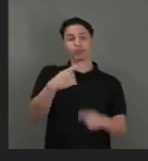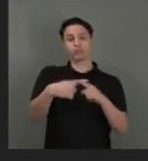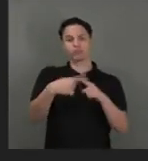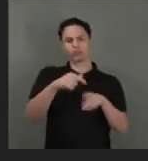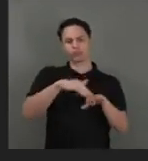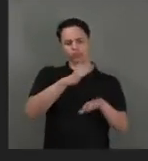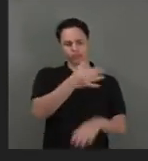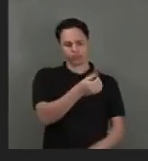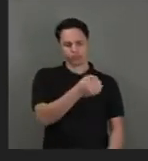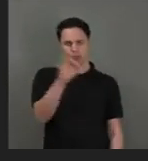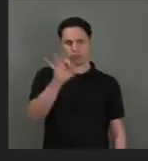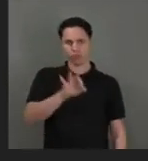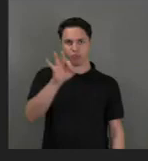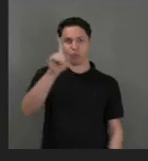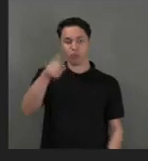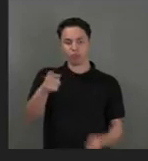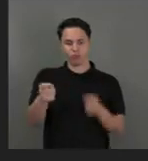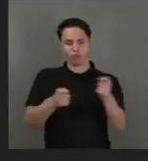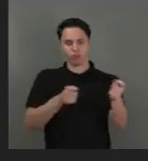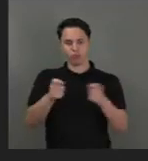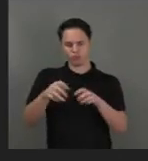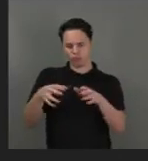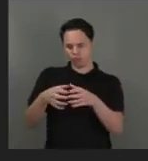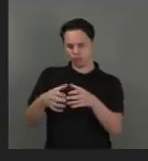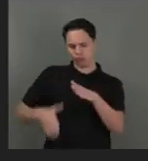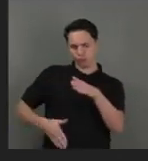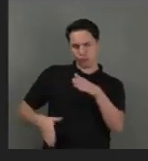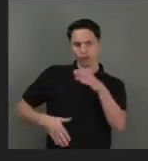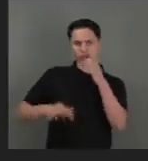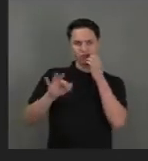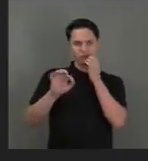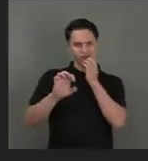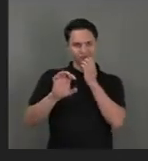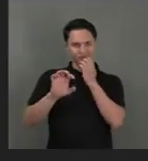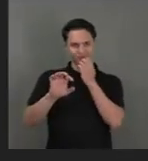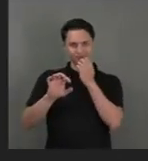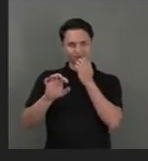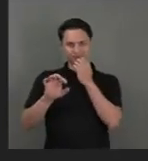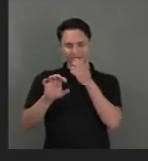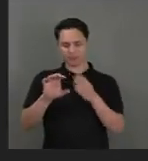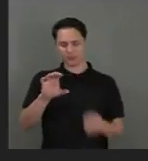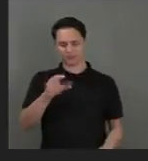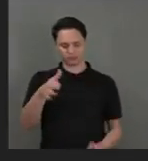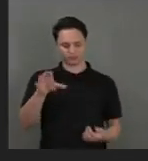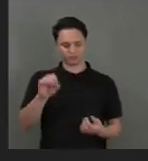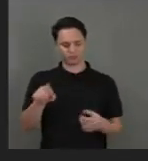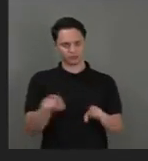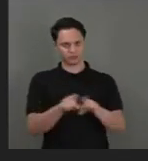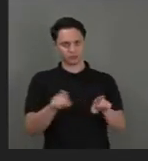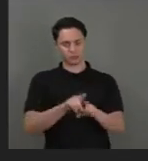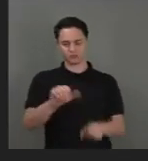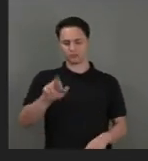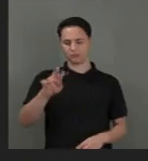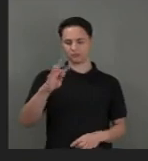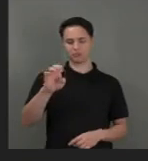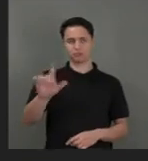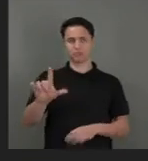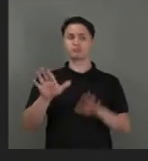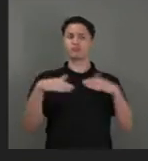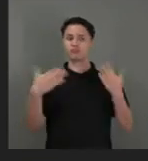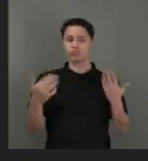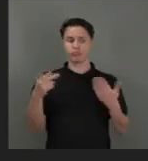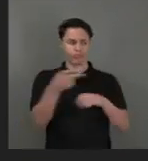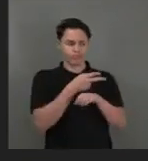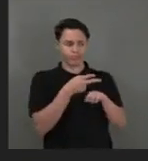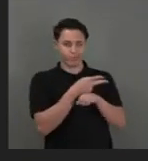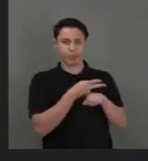território está sob o domínio de facções criminosas e pelo cartel do tráfico de drogas. Não é à toa que ele é procurado